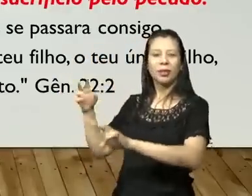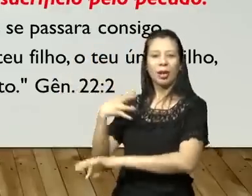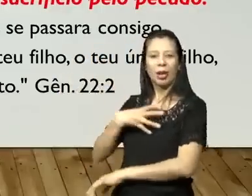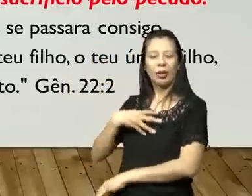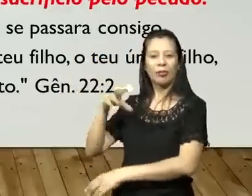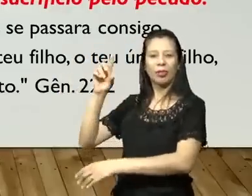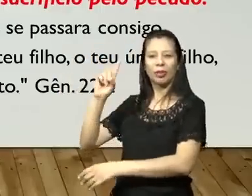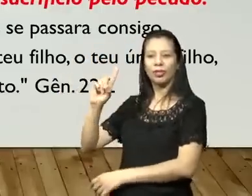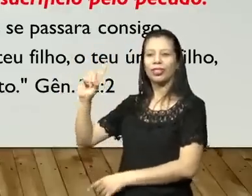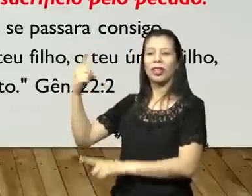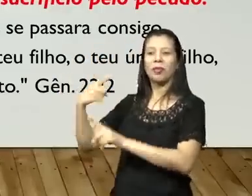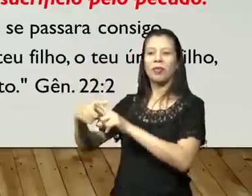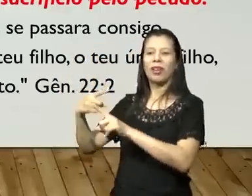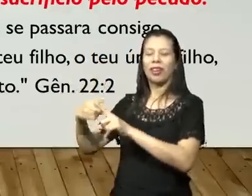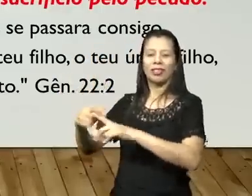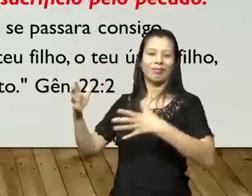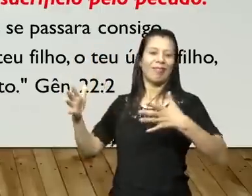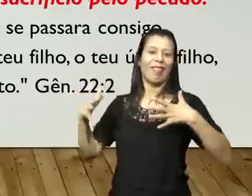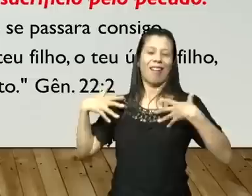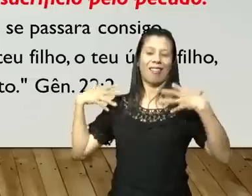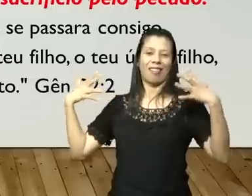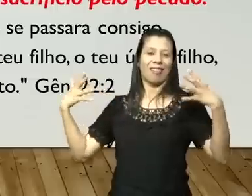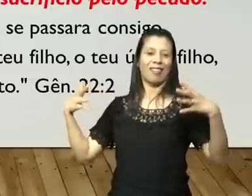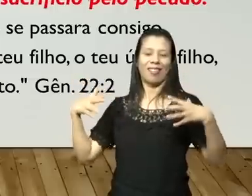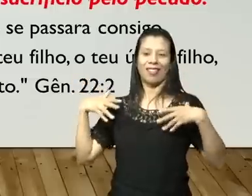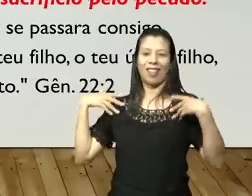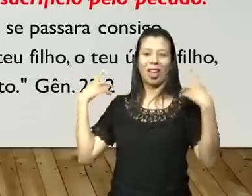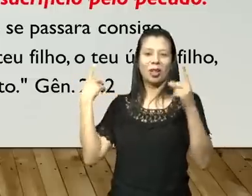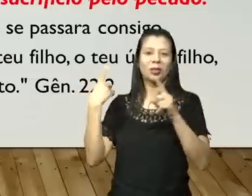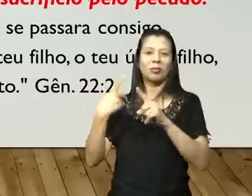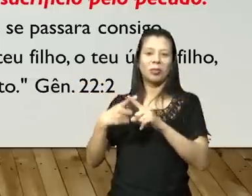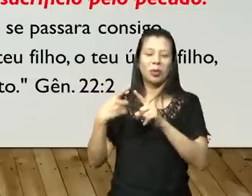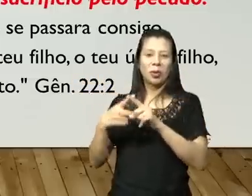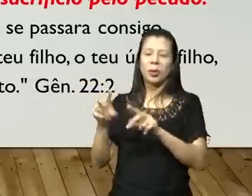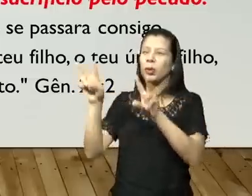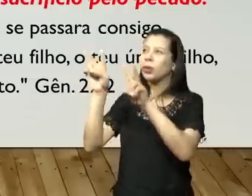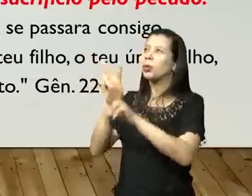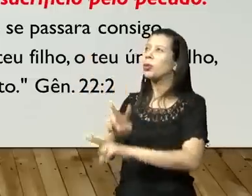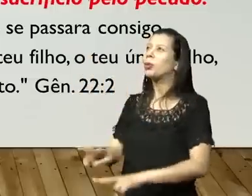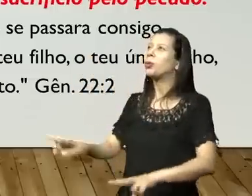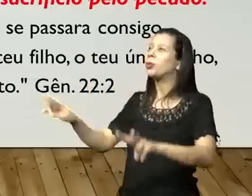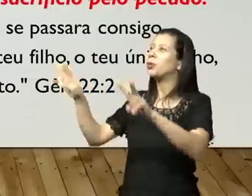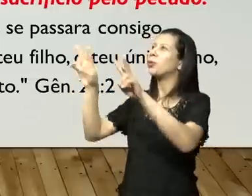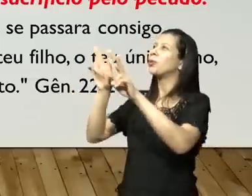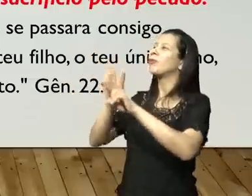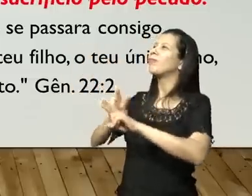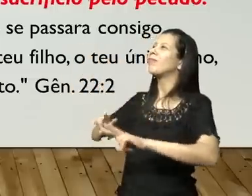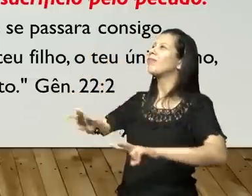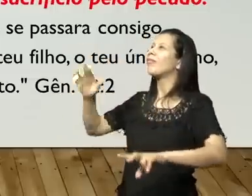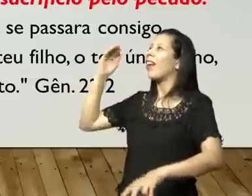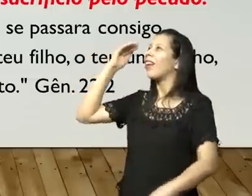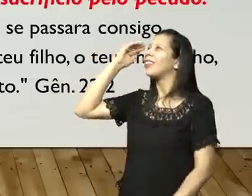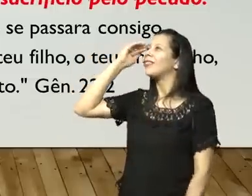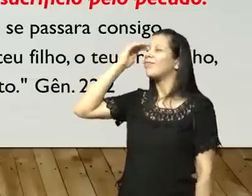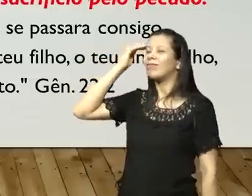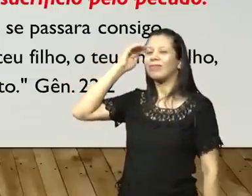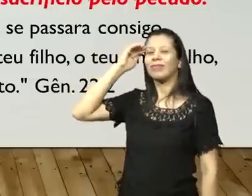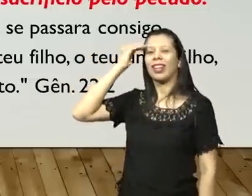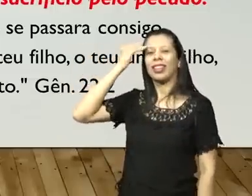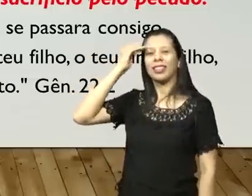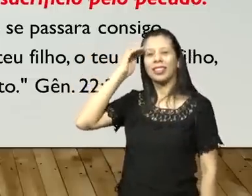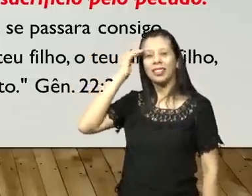e alegrou-se agora veja bem ali foi lhe dado uma visão do divino Sacrifício pelo pecado